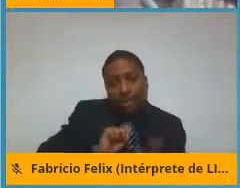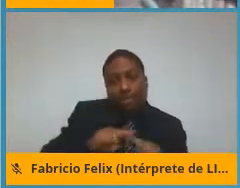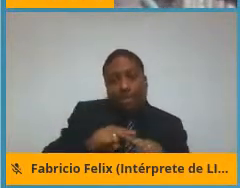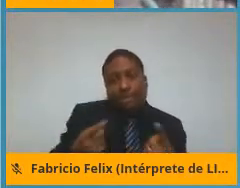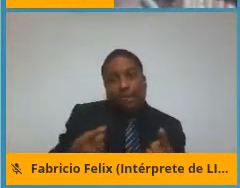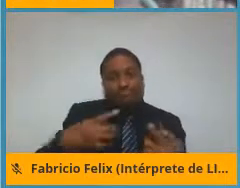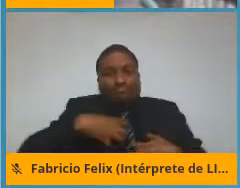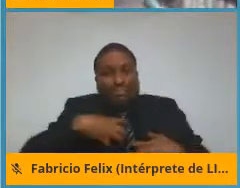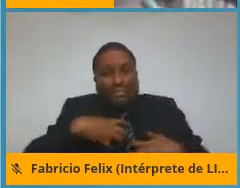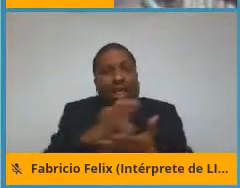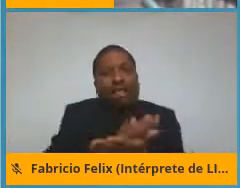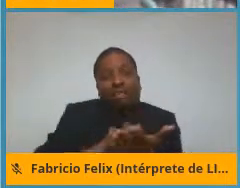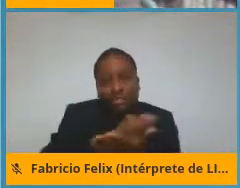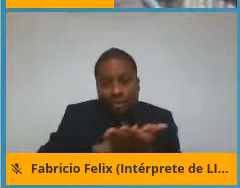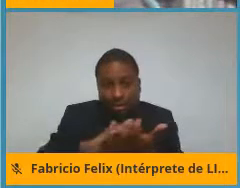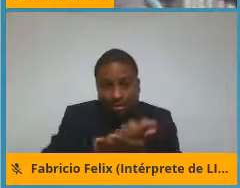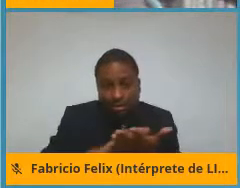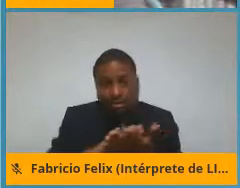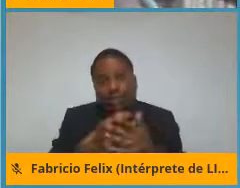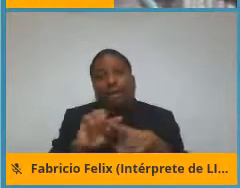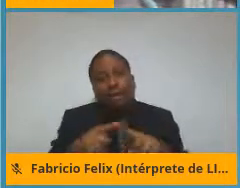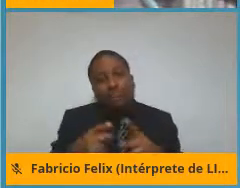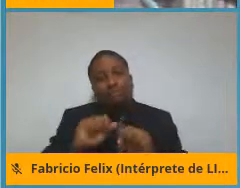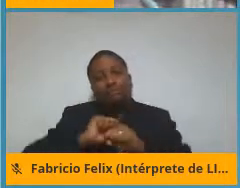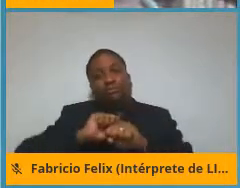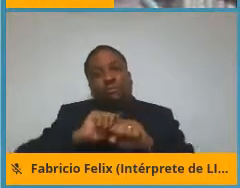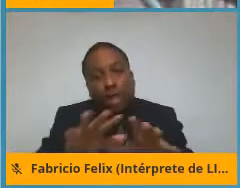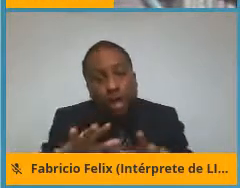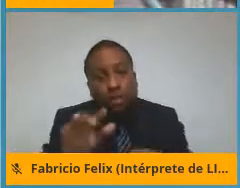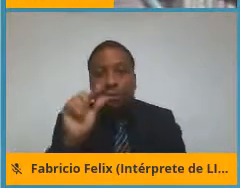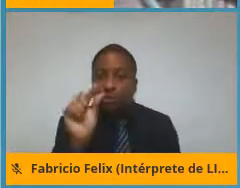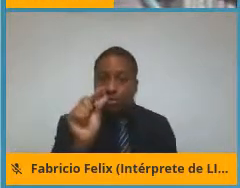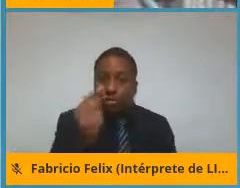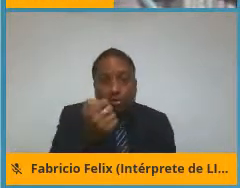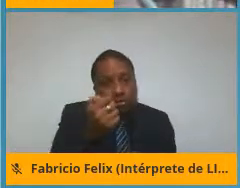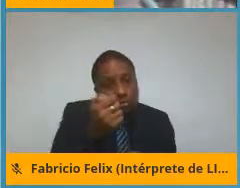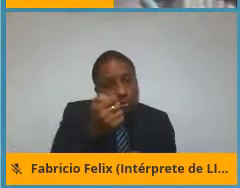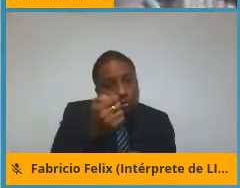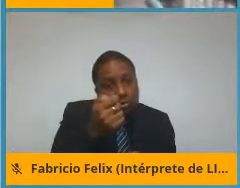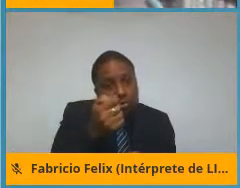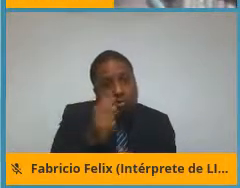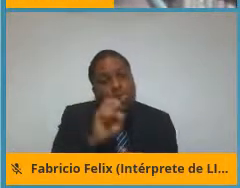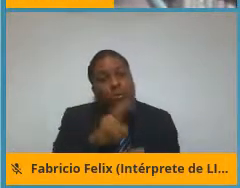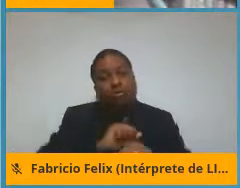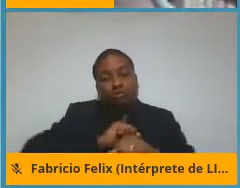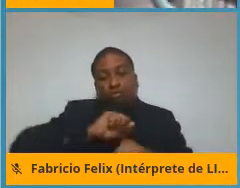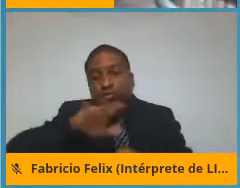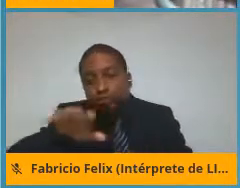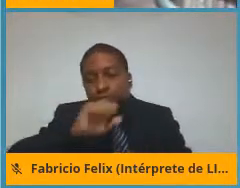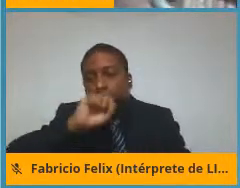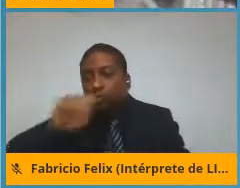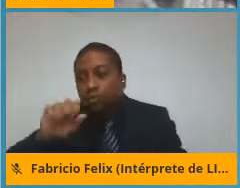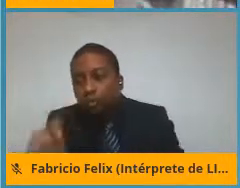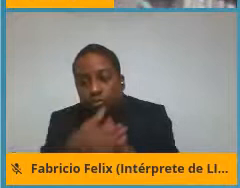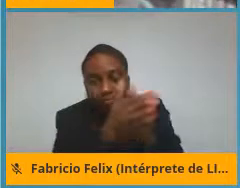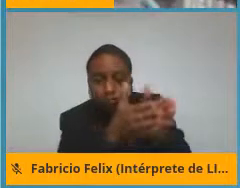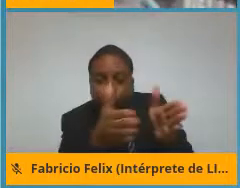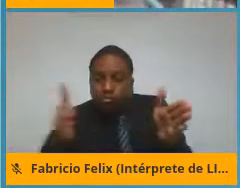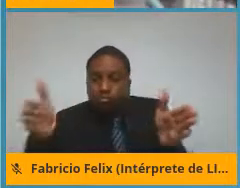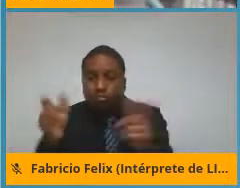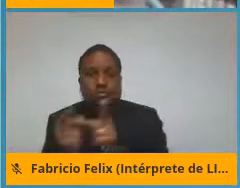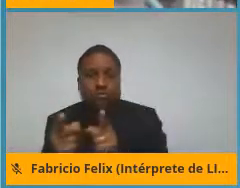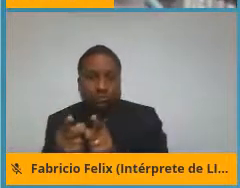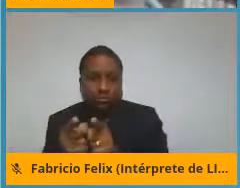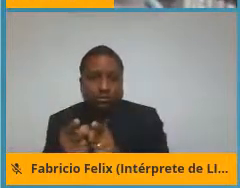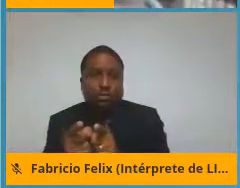que são uma parte importante dos doentes, parece que não transmitem ou transmitem por um período muito curto, certo? O grande problema realmente